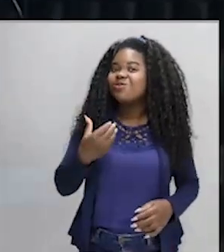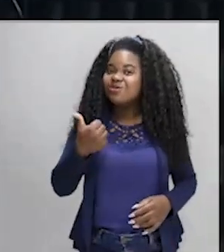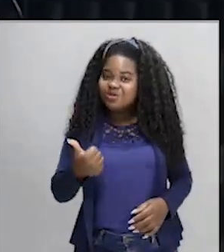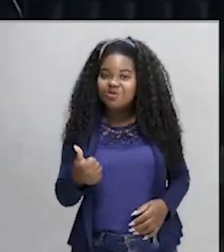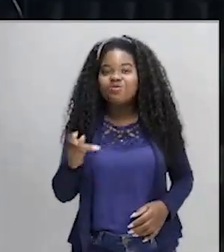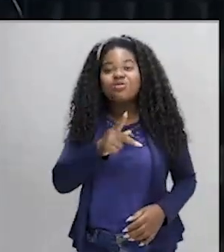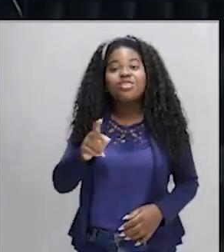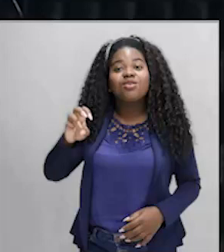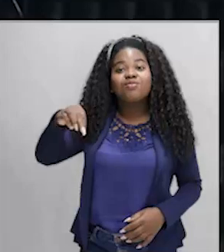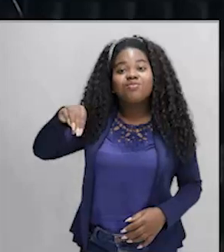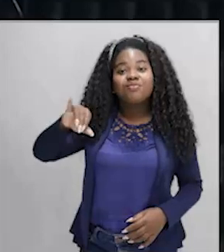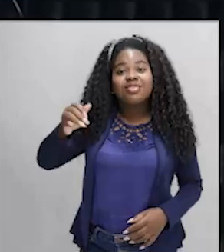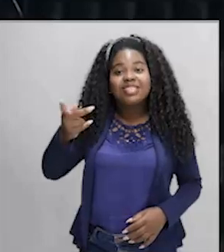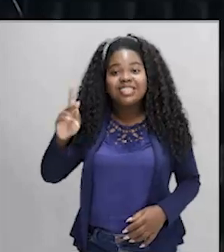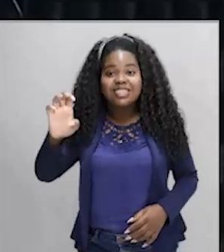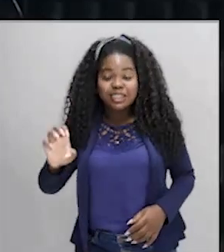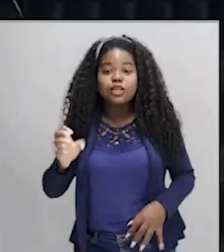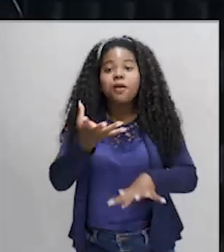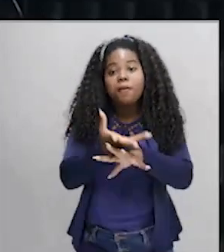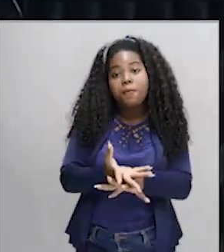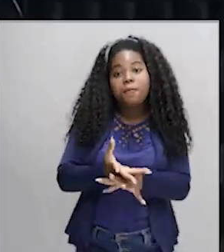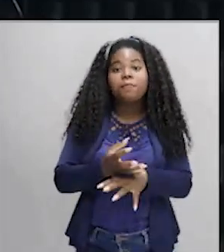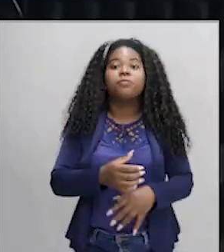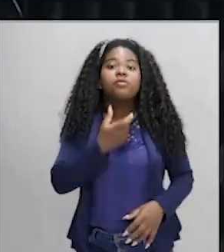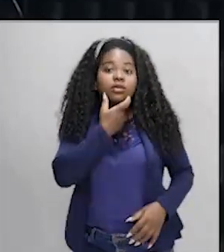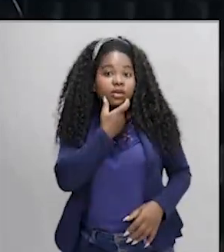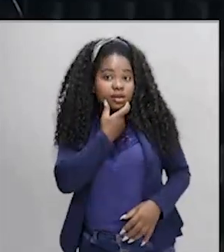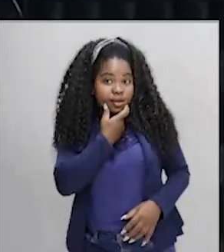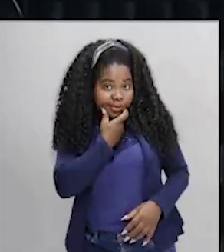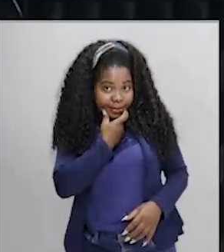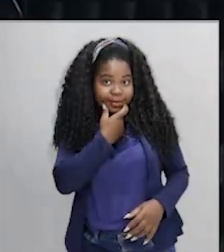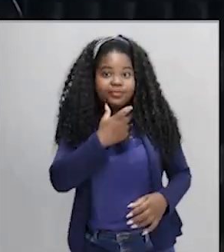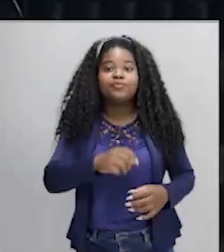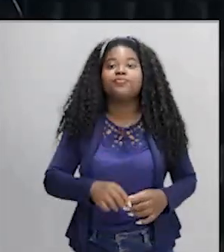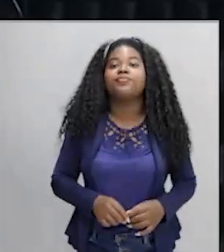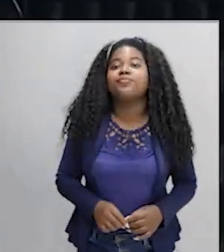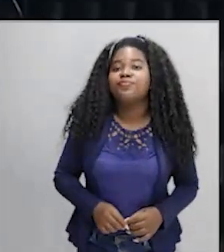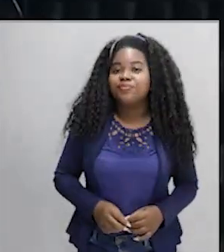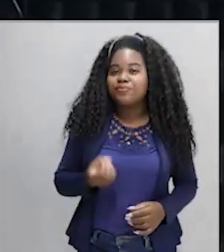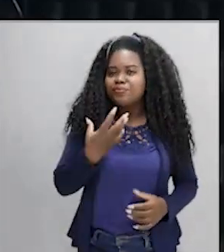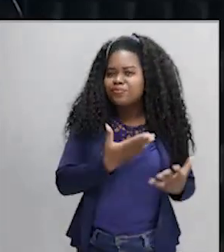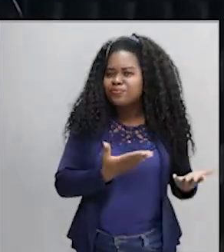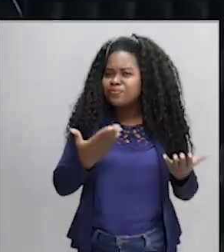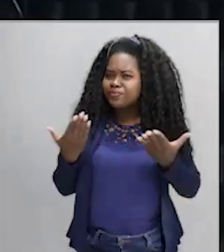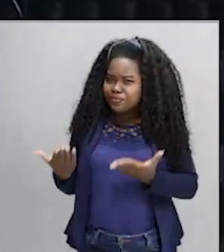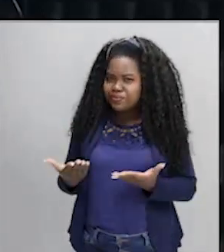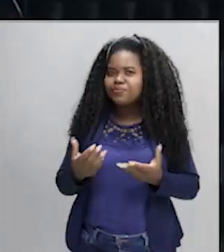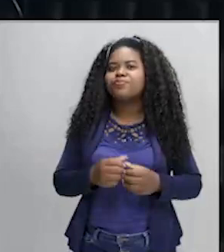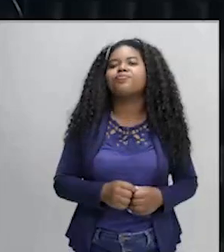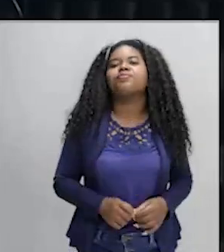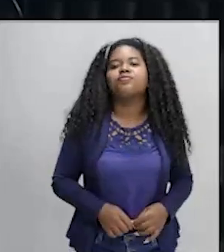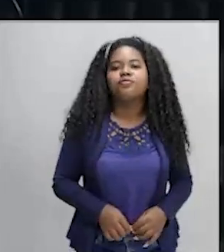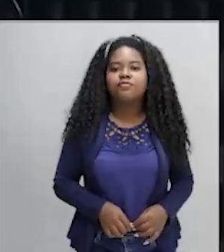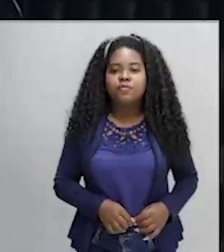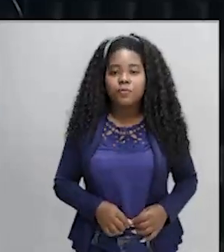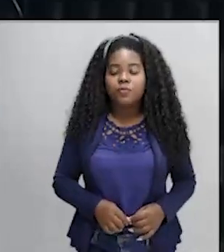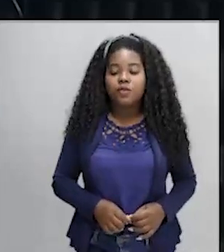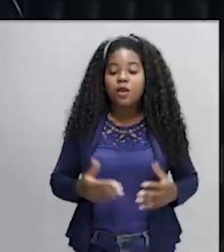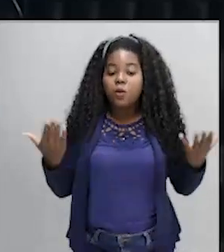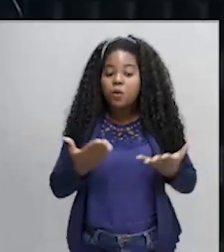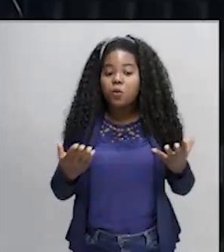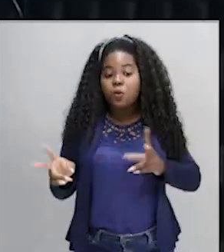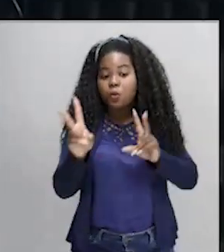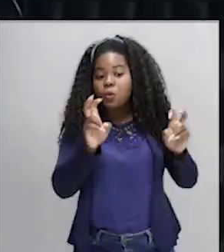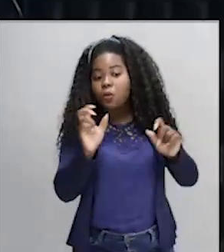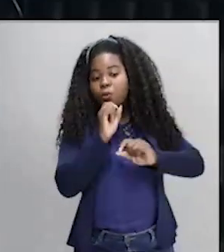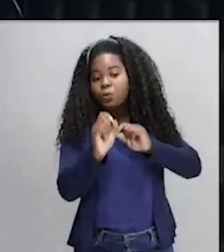teacher Michelle. Welcome to our English class. Olá, pessoal. Eu sou a professora Michelle. Sejam bem-vindos à nossa aula de inglês. Hoje nós vamos